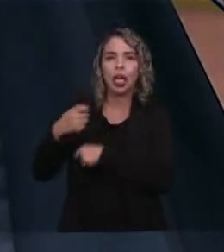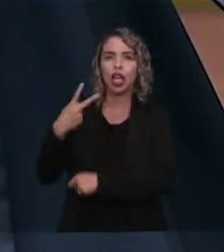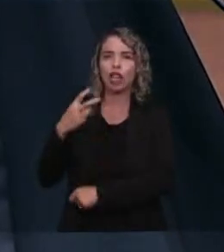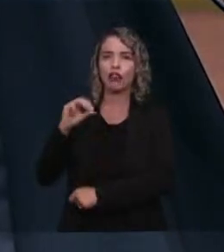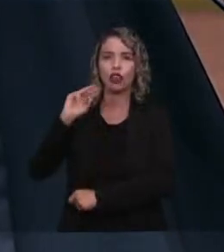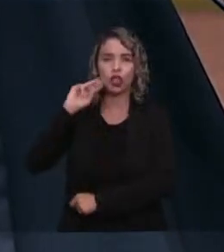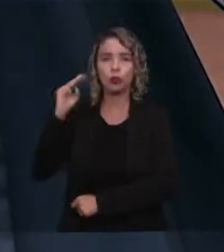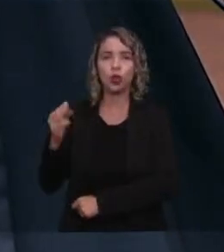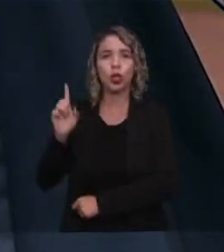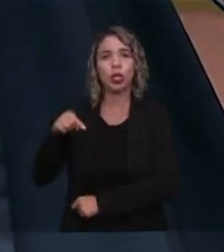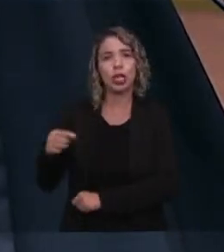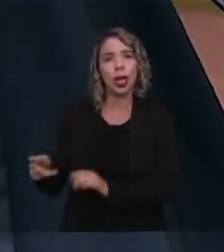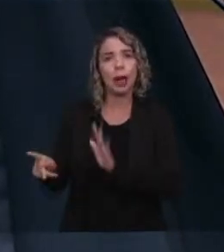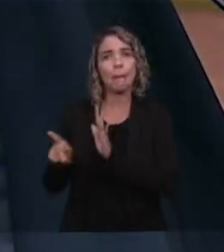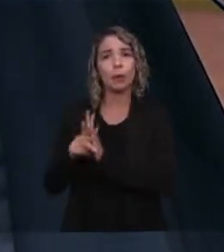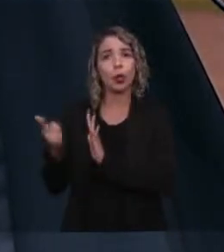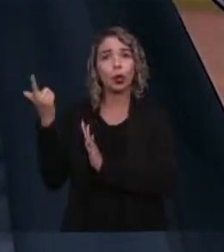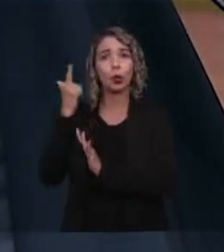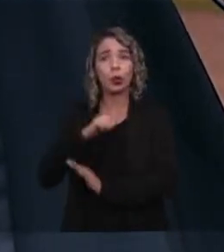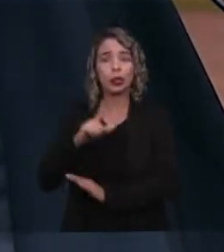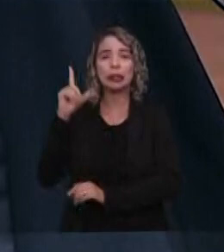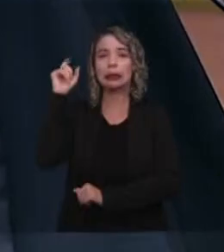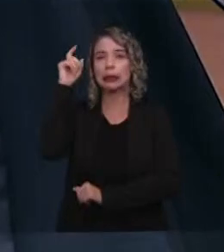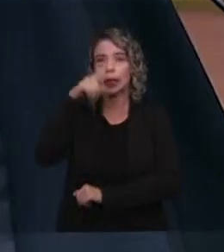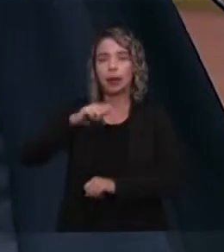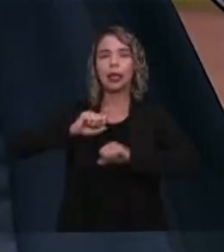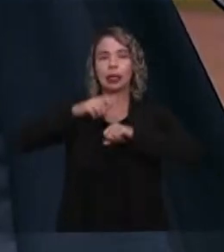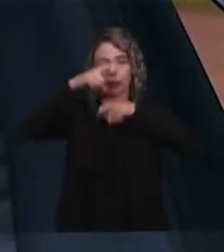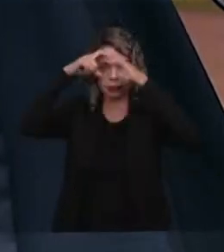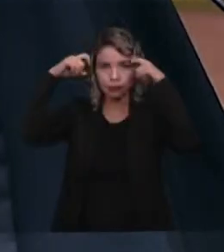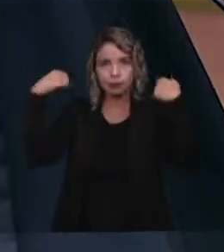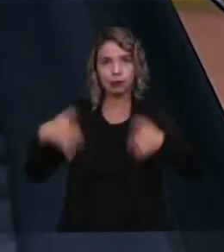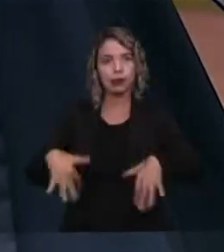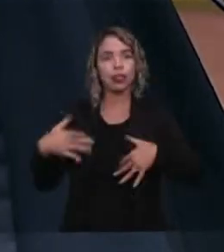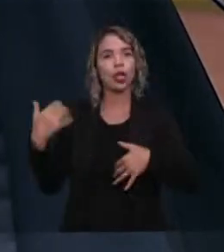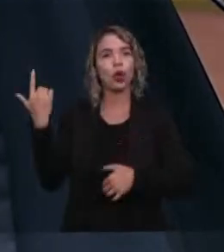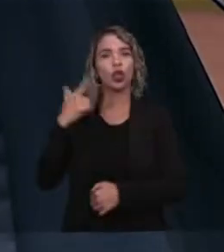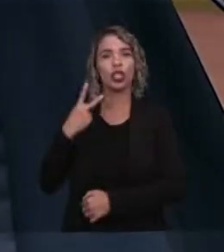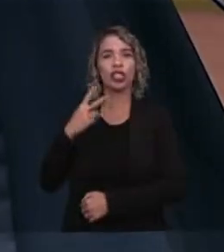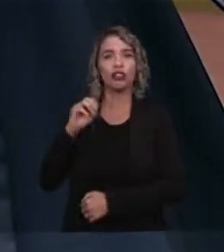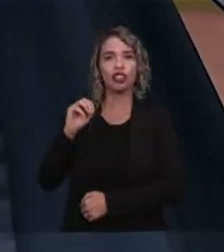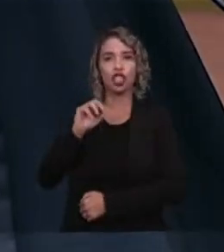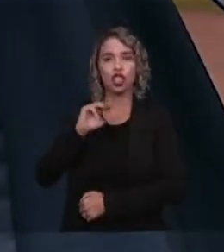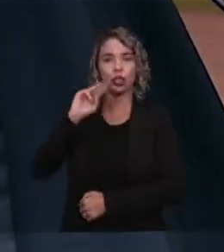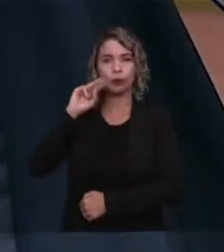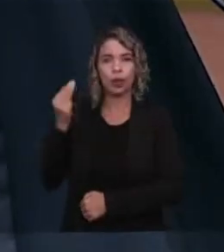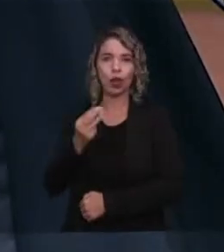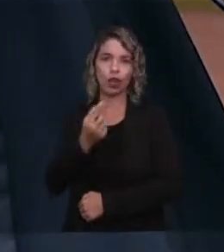Que era para produzir esse dinheiro em espécie. Ministério Público. Então, o senhor confirma que esse pagamento,